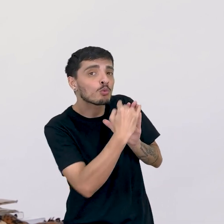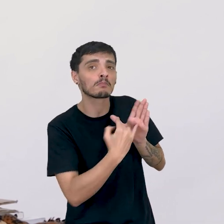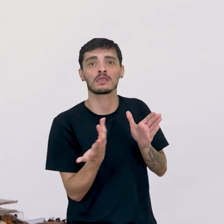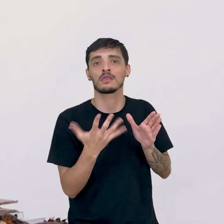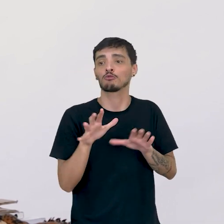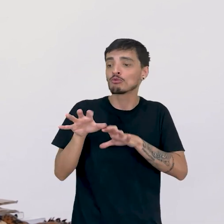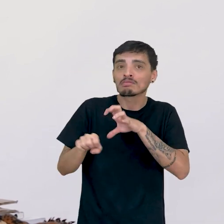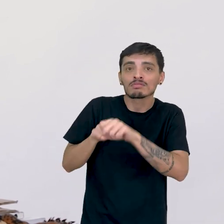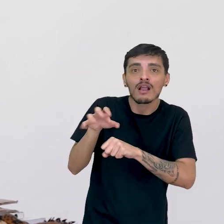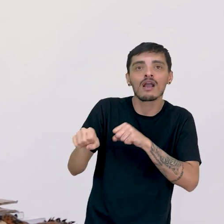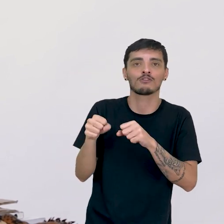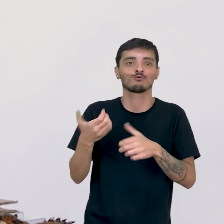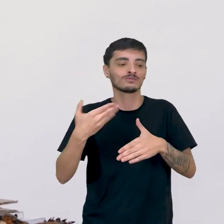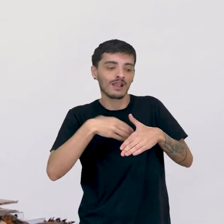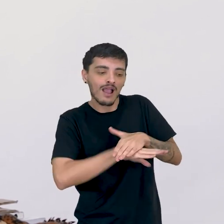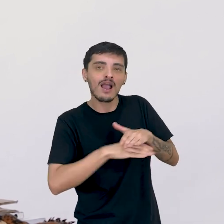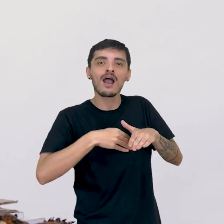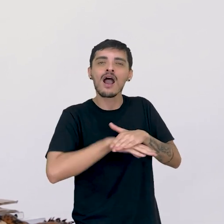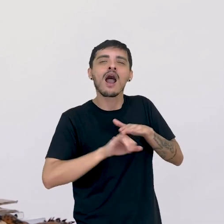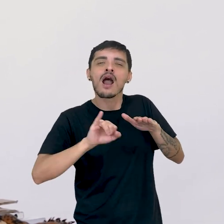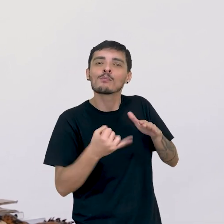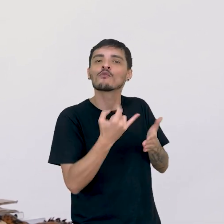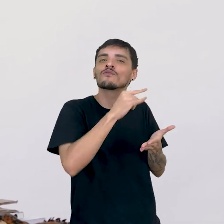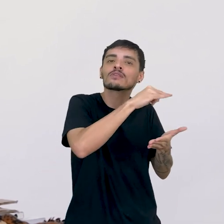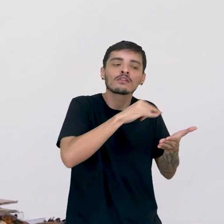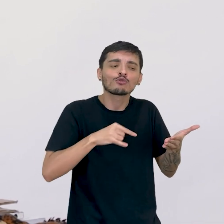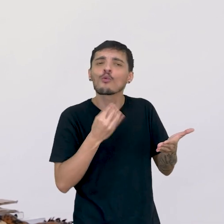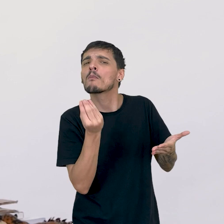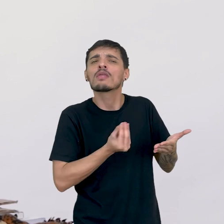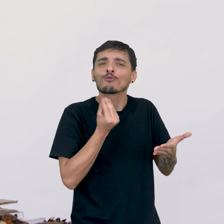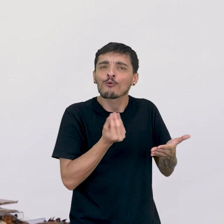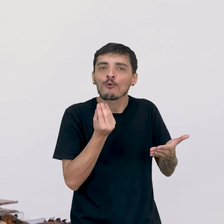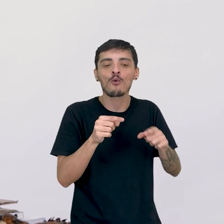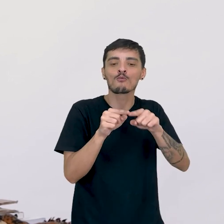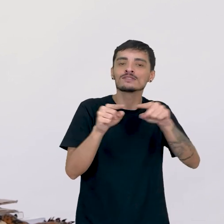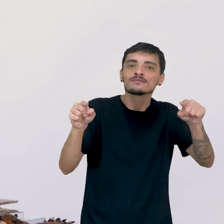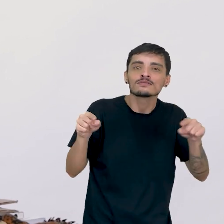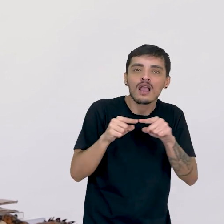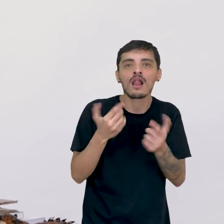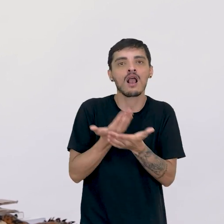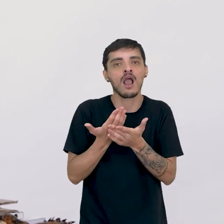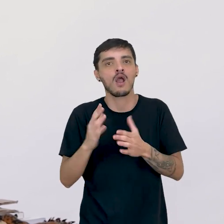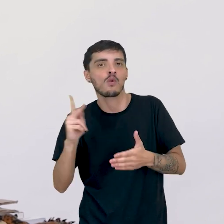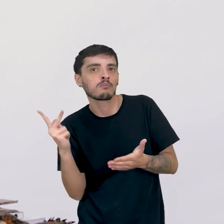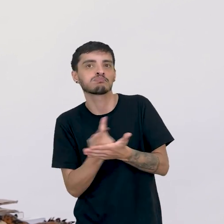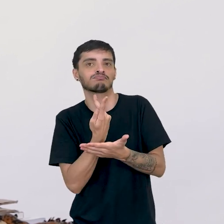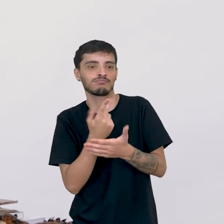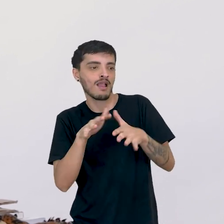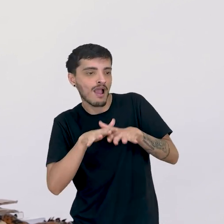captação, produção, geração de documentos e de dados, indicadores dos processos,